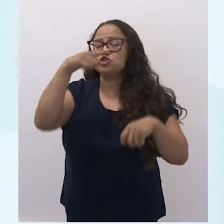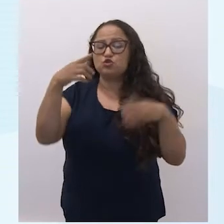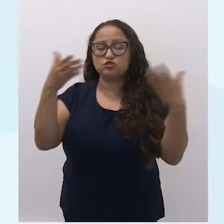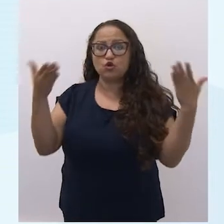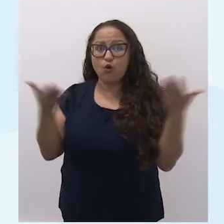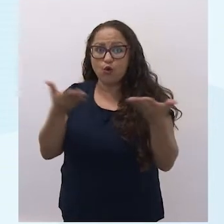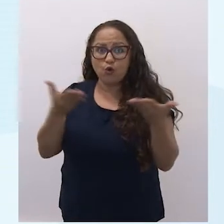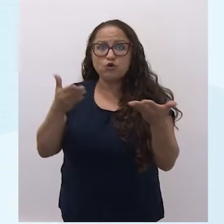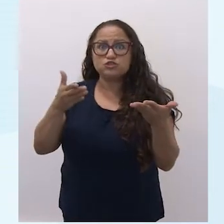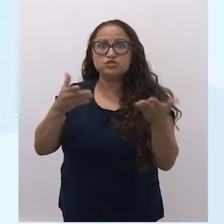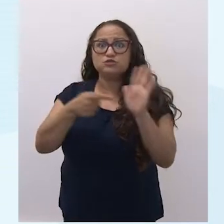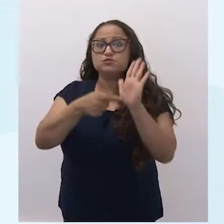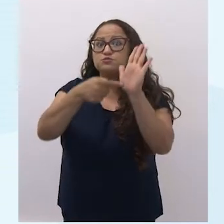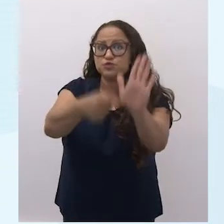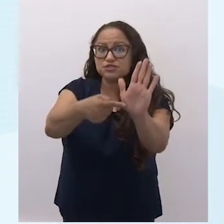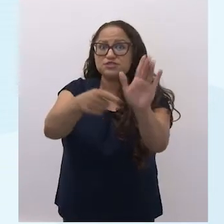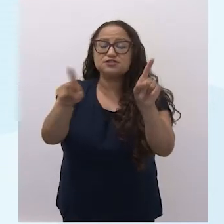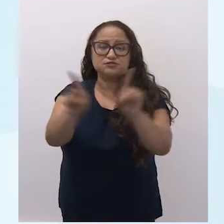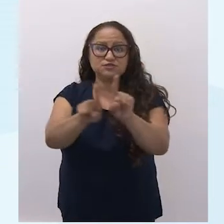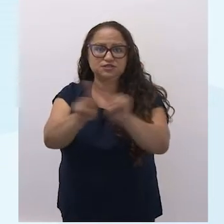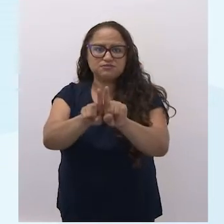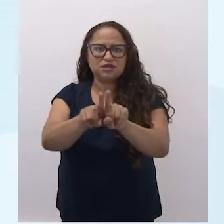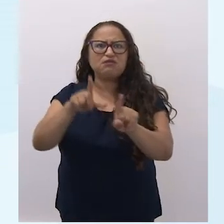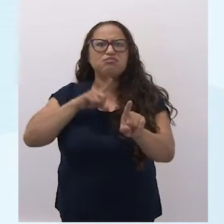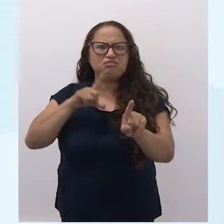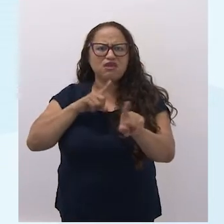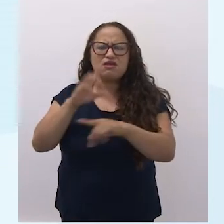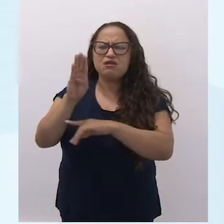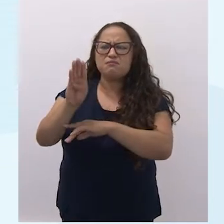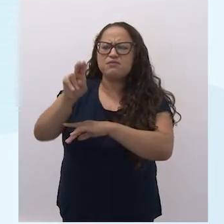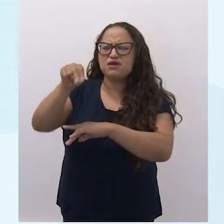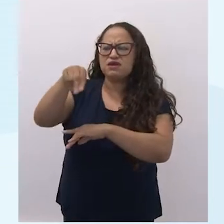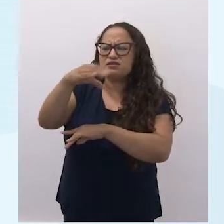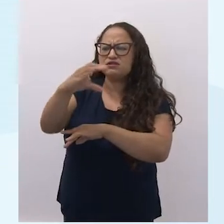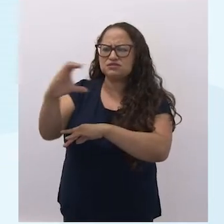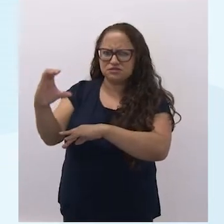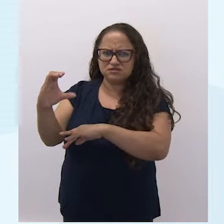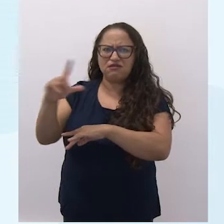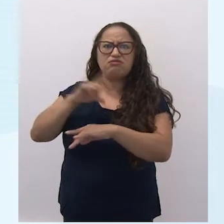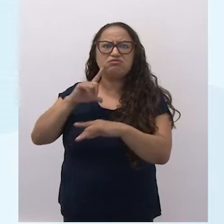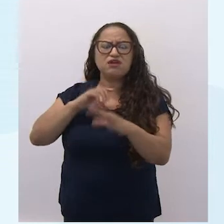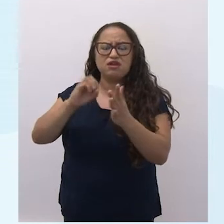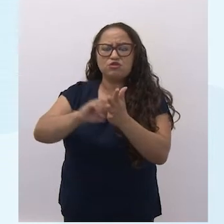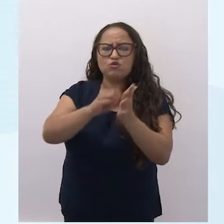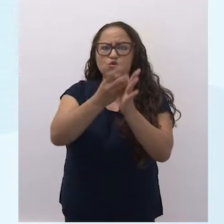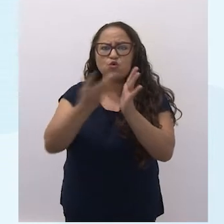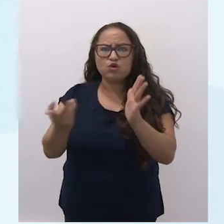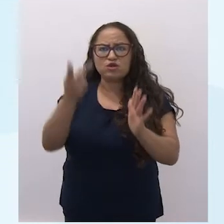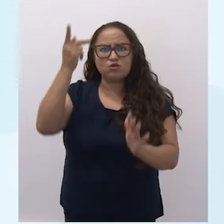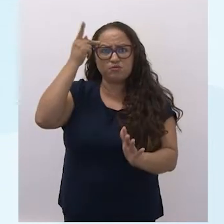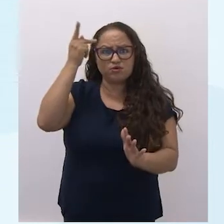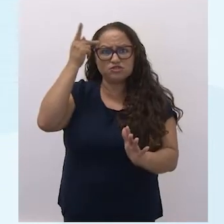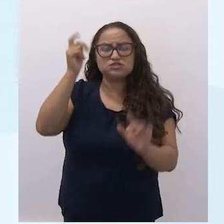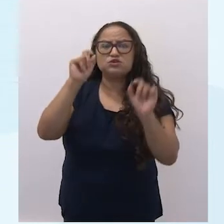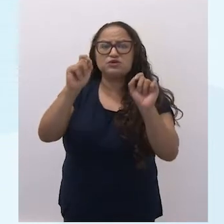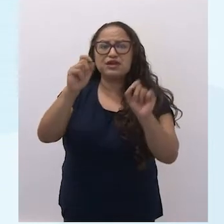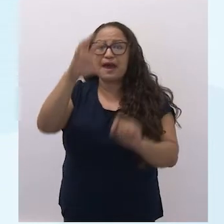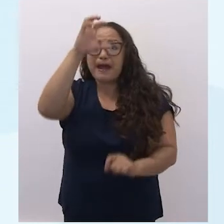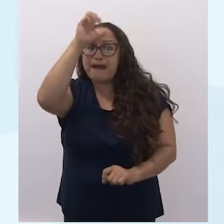nós mencionamos muito, está na BNCC, está no currículo paulista, o aprender a aprender.